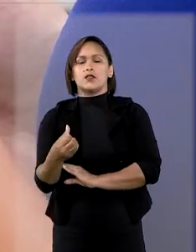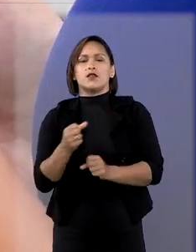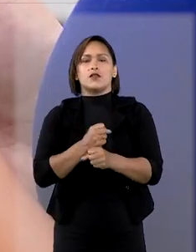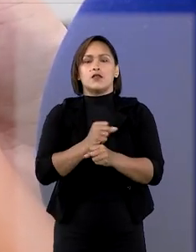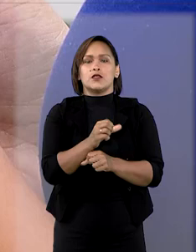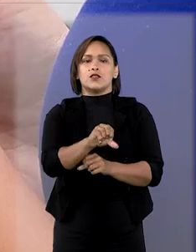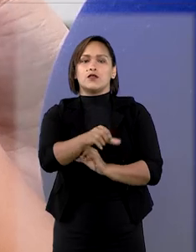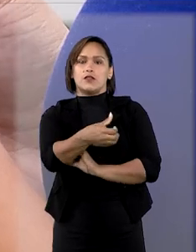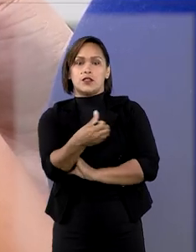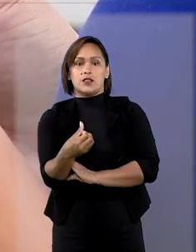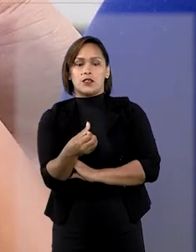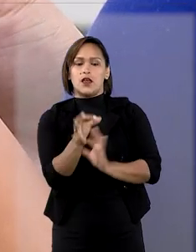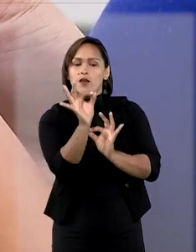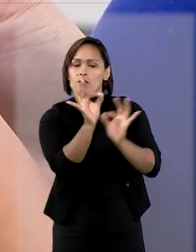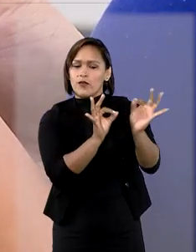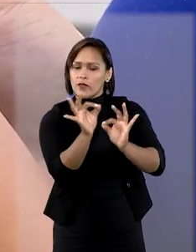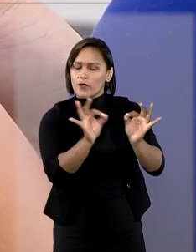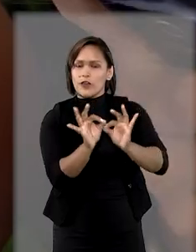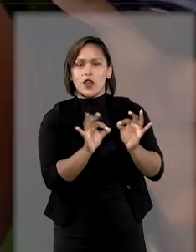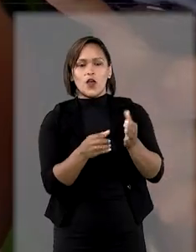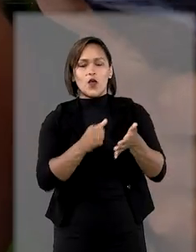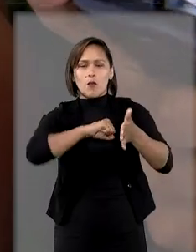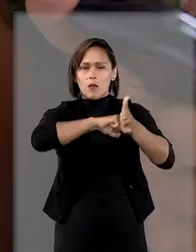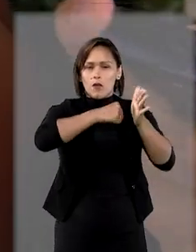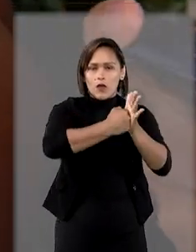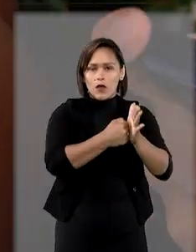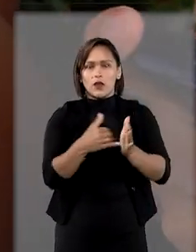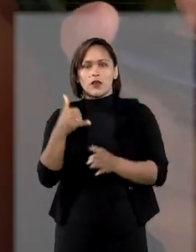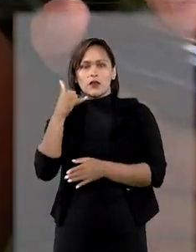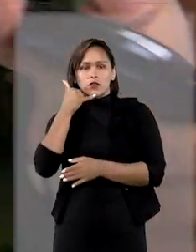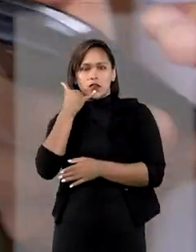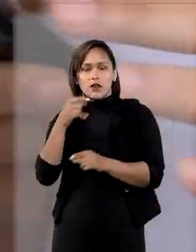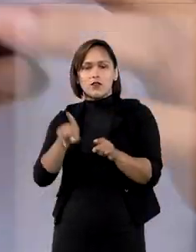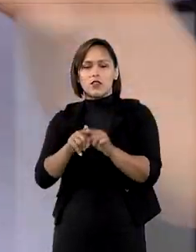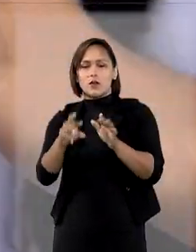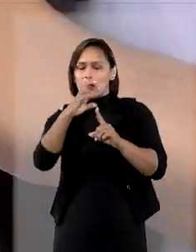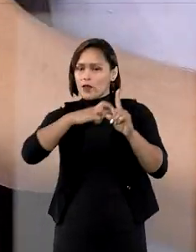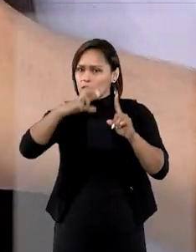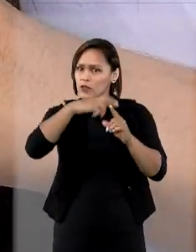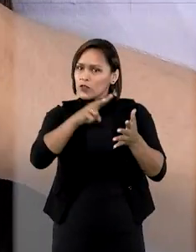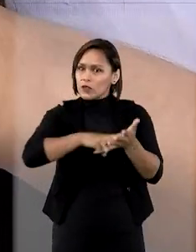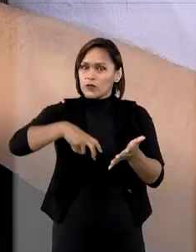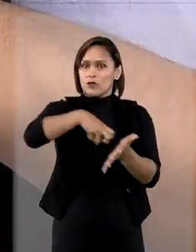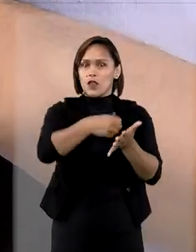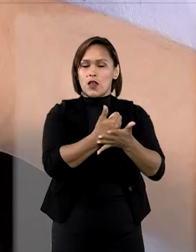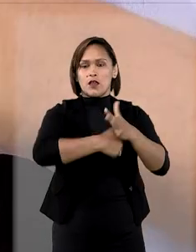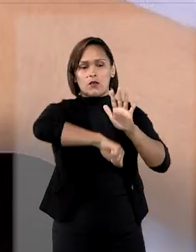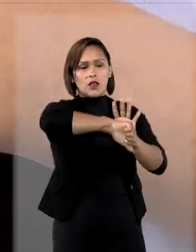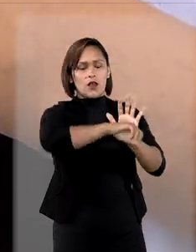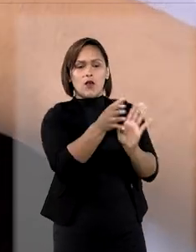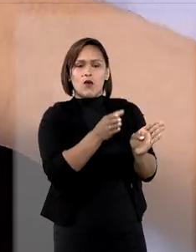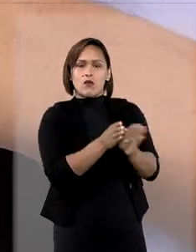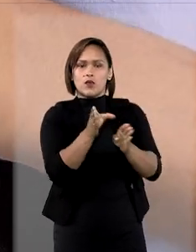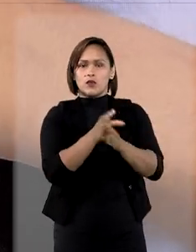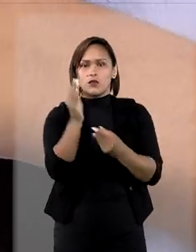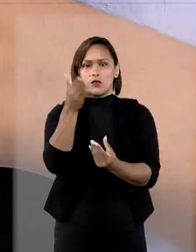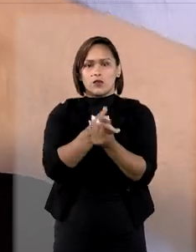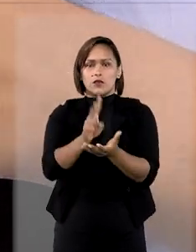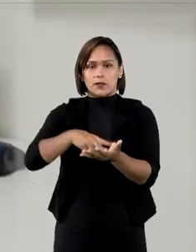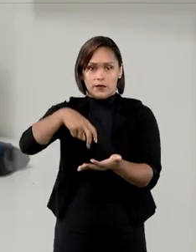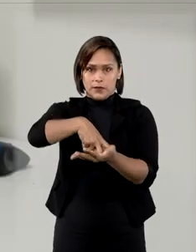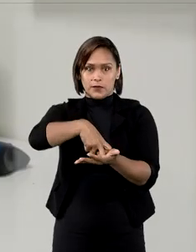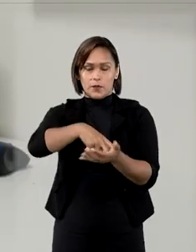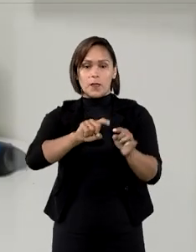de 96, que regula a interceptação de telecomunicações em investigações criminais ou instrução processual